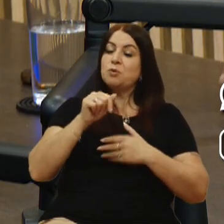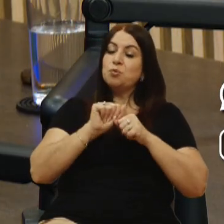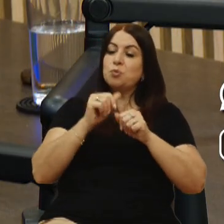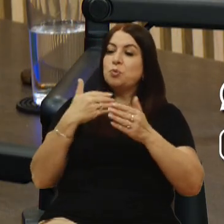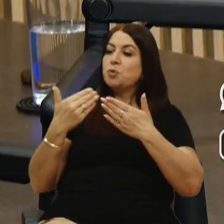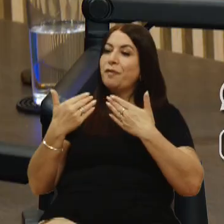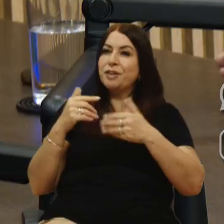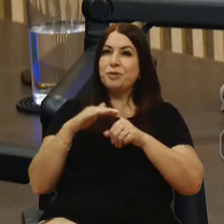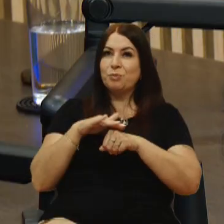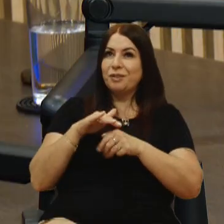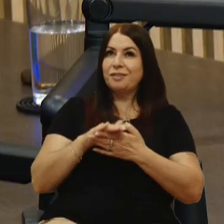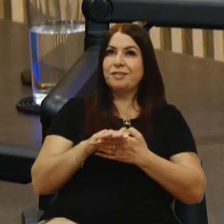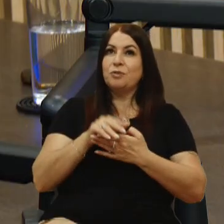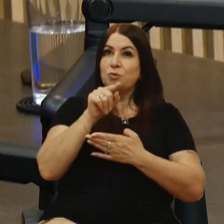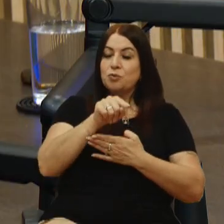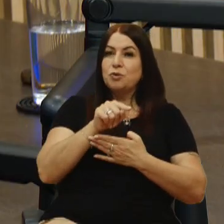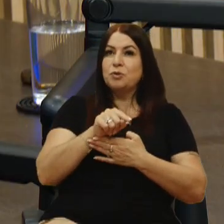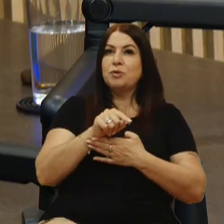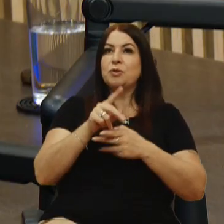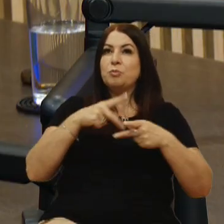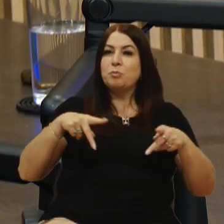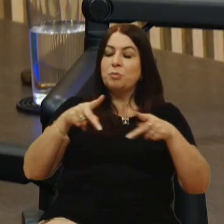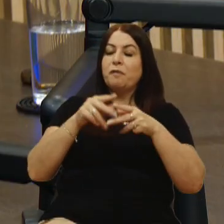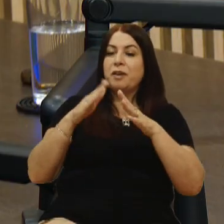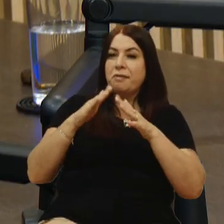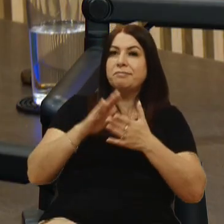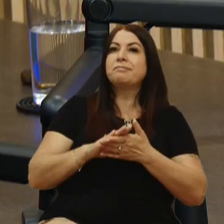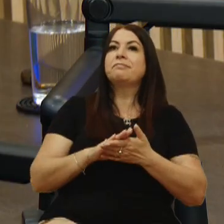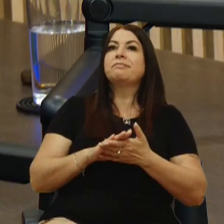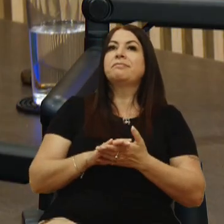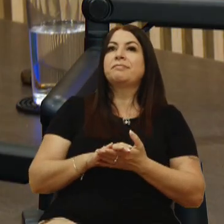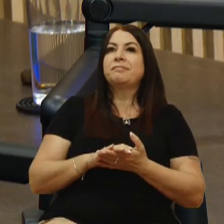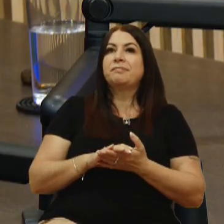conversando um pouquinho contigo, com o povo em casa. Então,